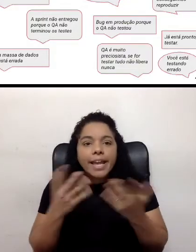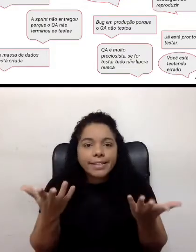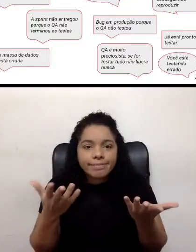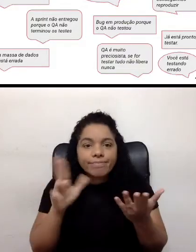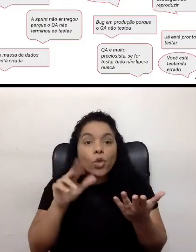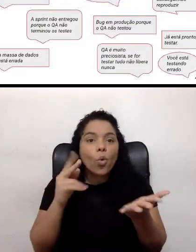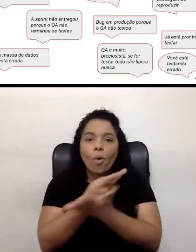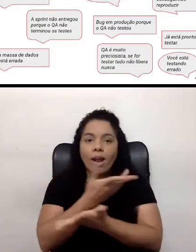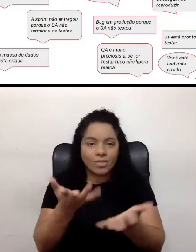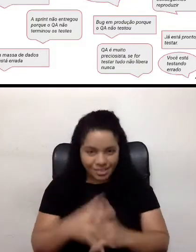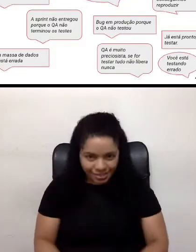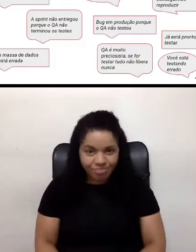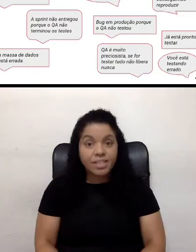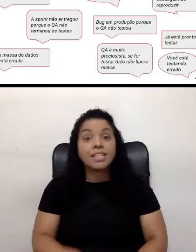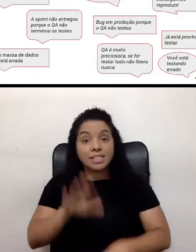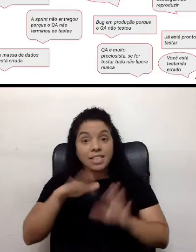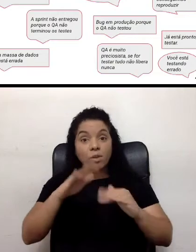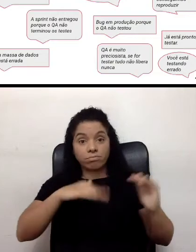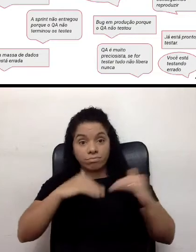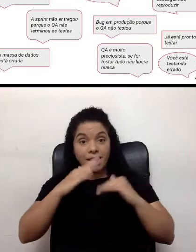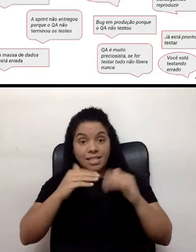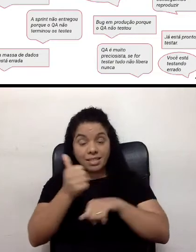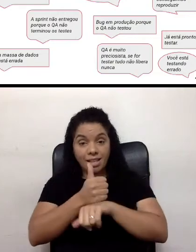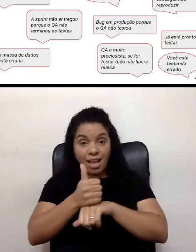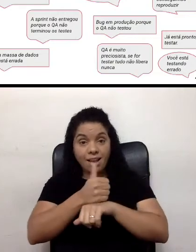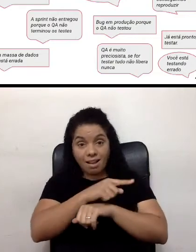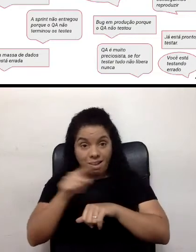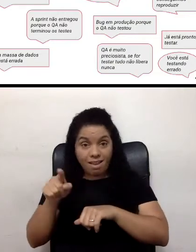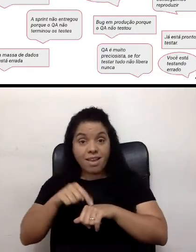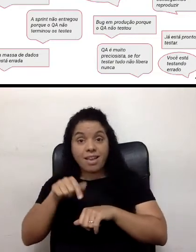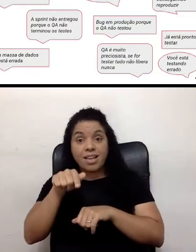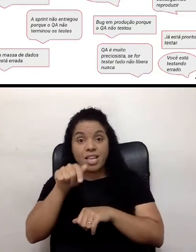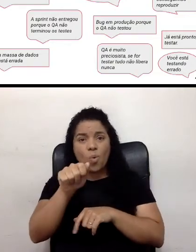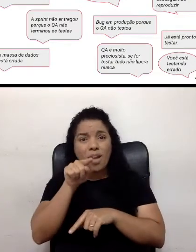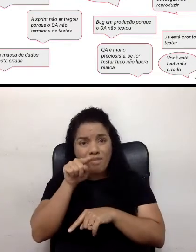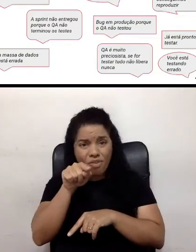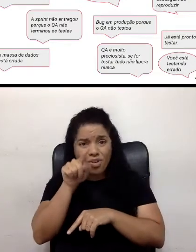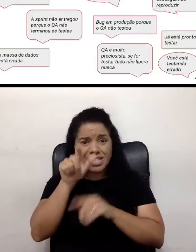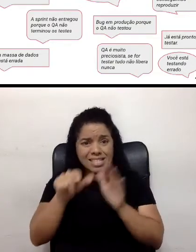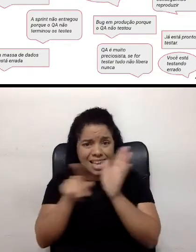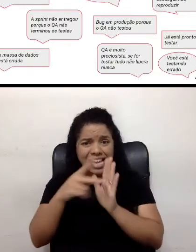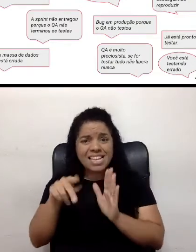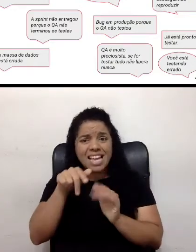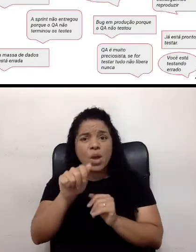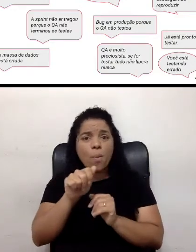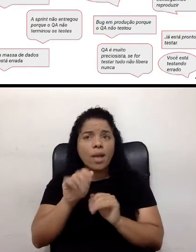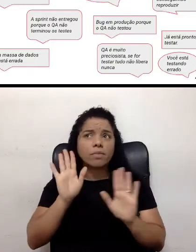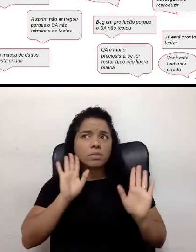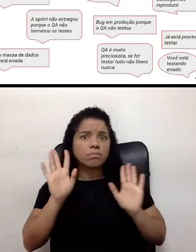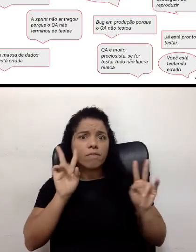Sabe? Dentro da carreira de QA, você sendo QA, você ouve muito